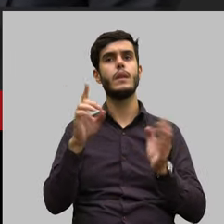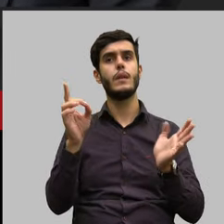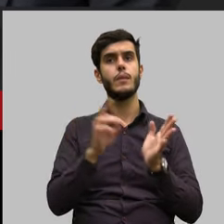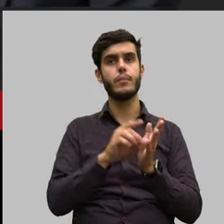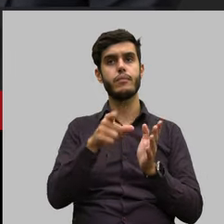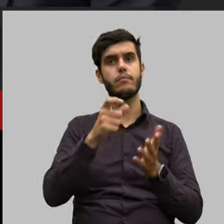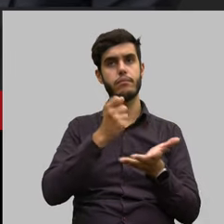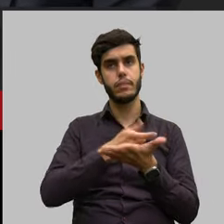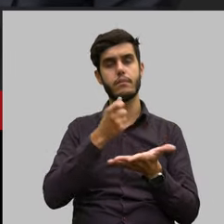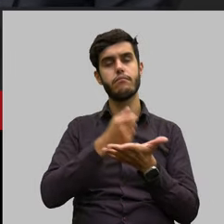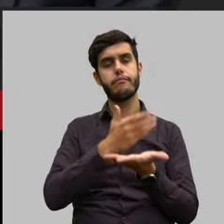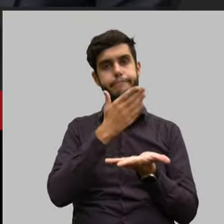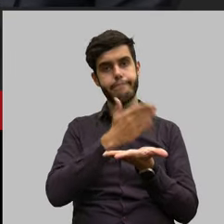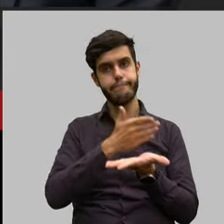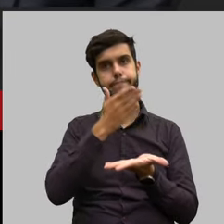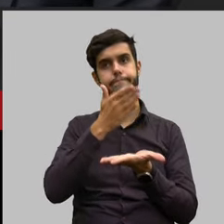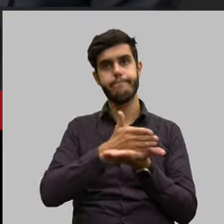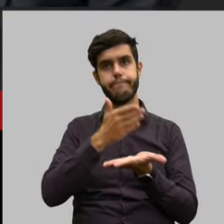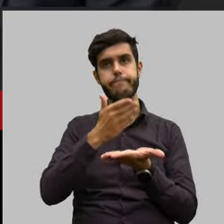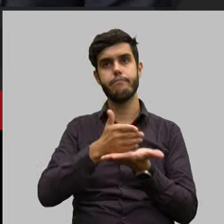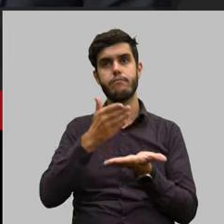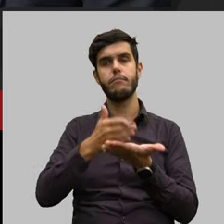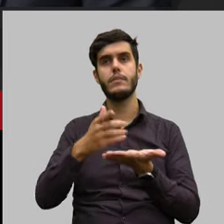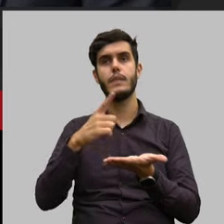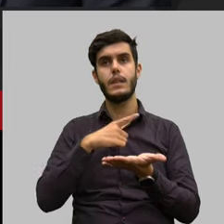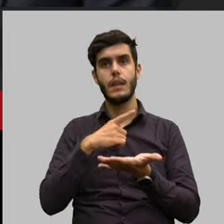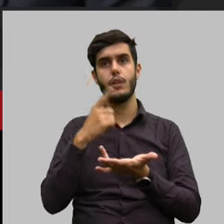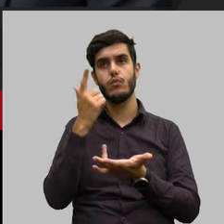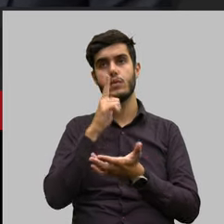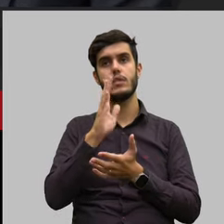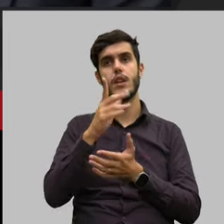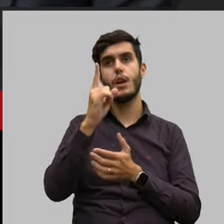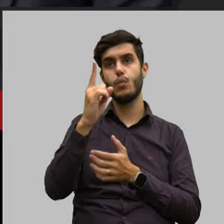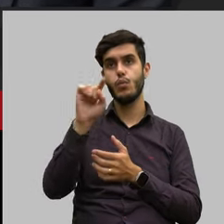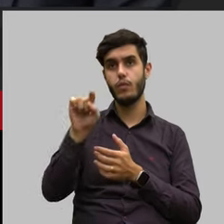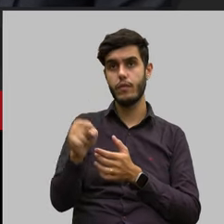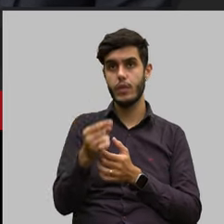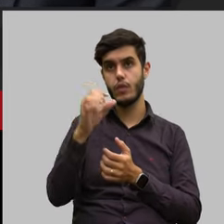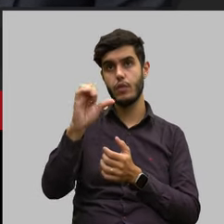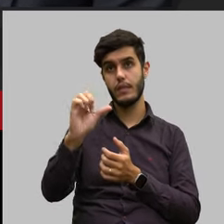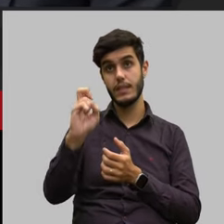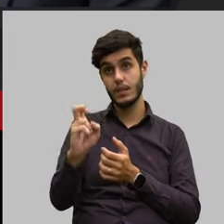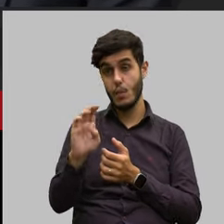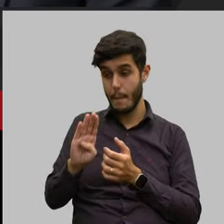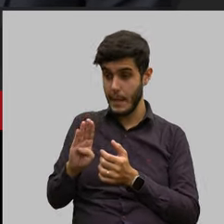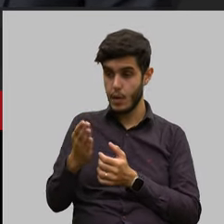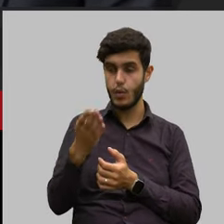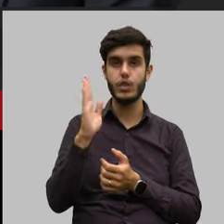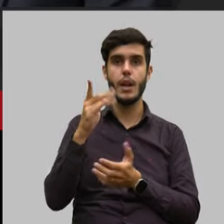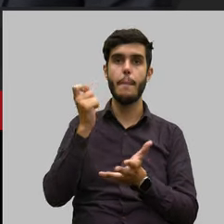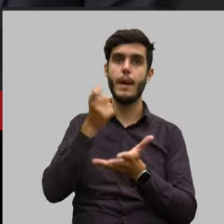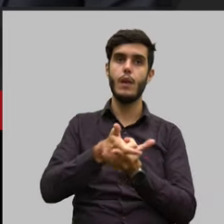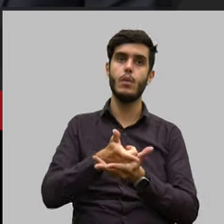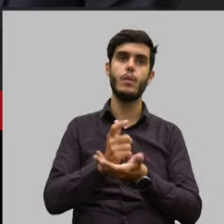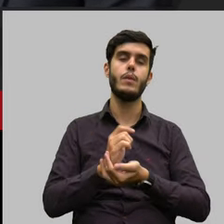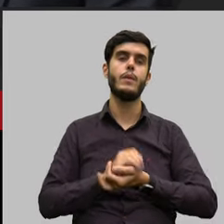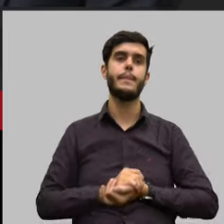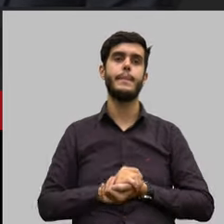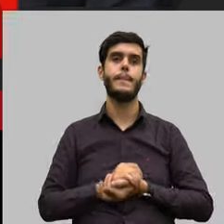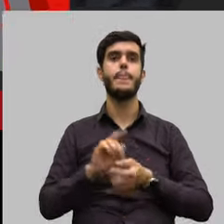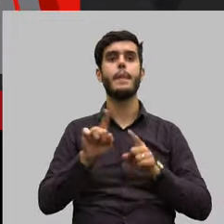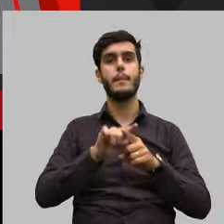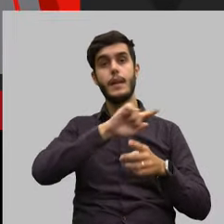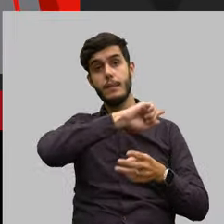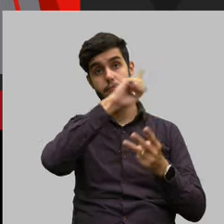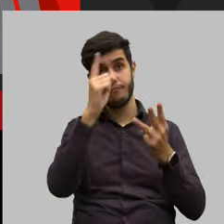pagamento e até agora eh executamos 1,95 bilhões reais e por fim um outro eh acordo que tem